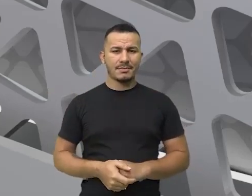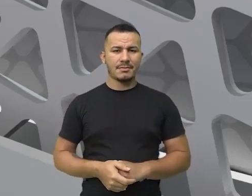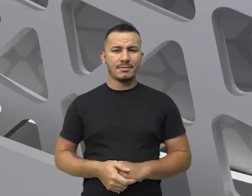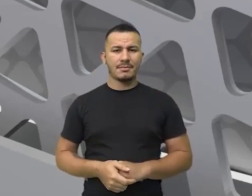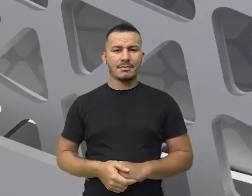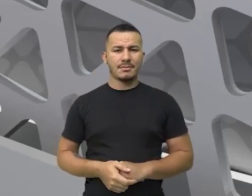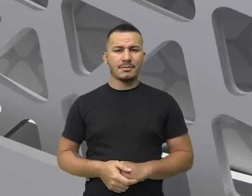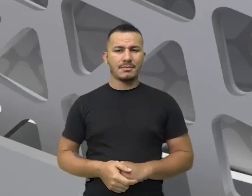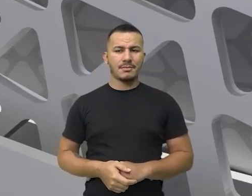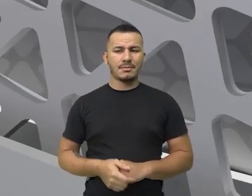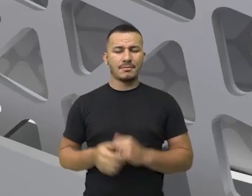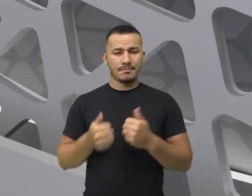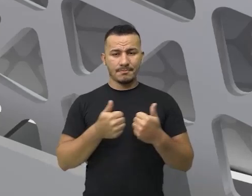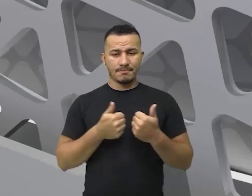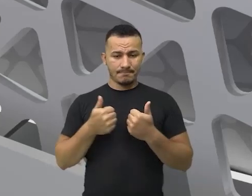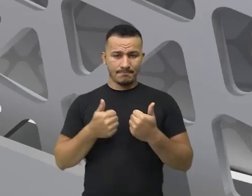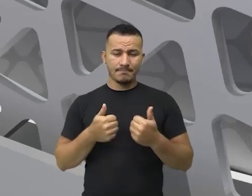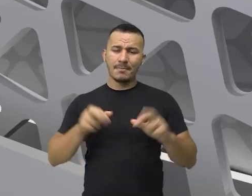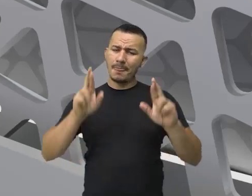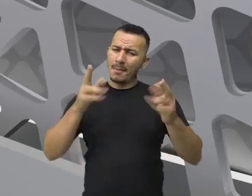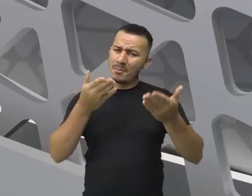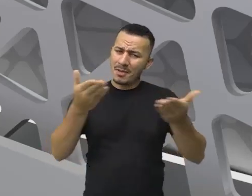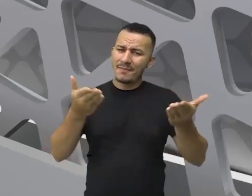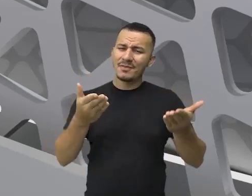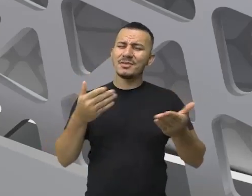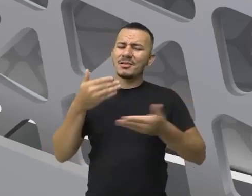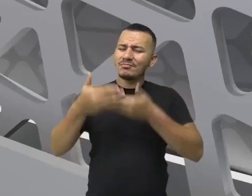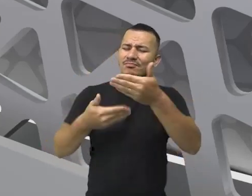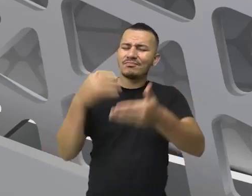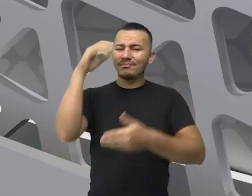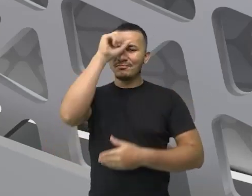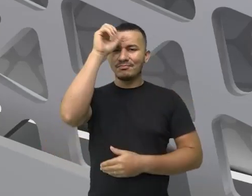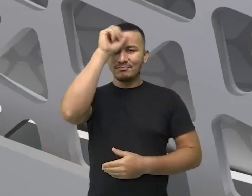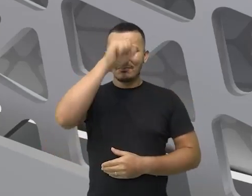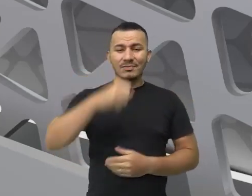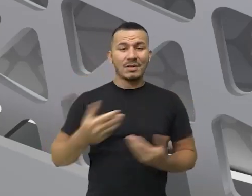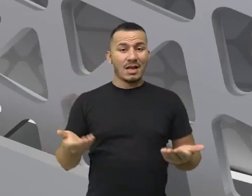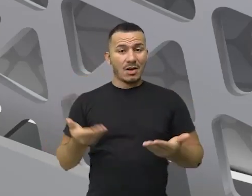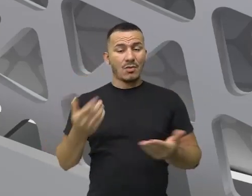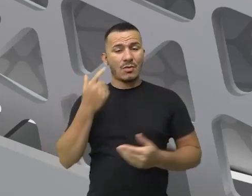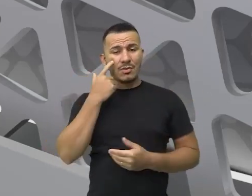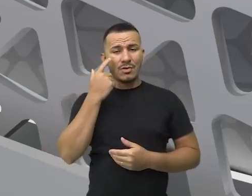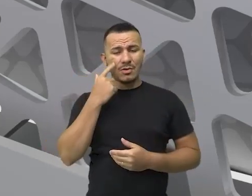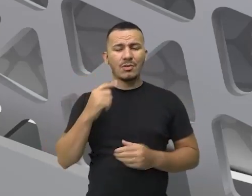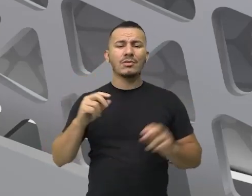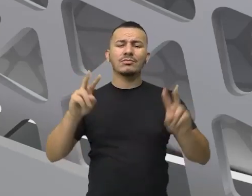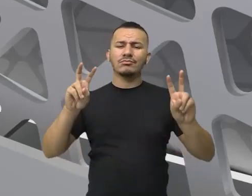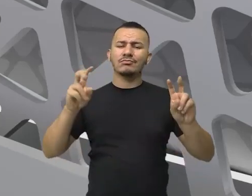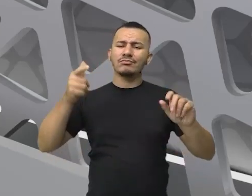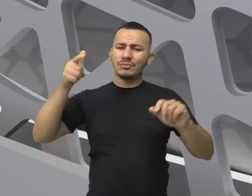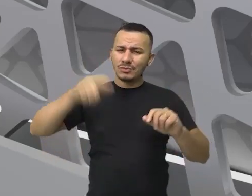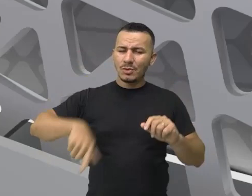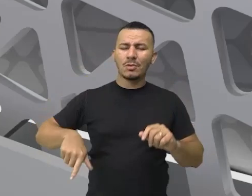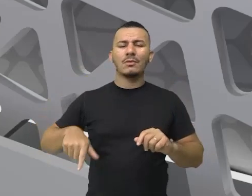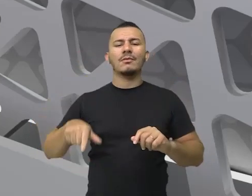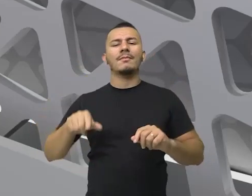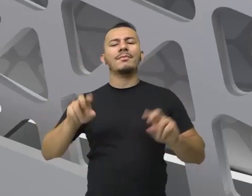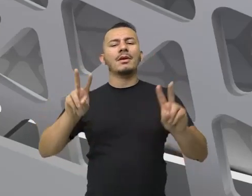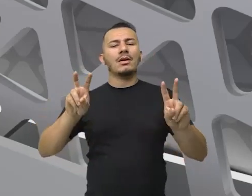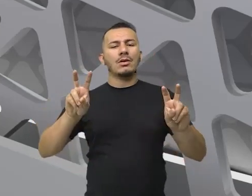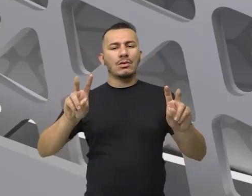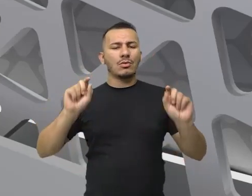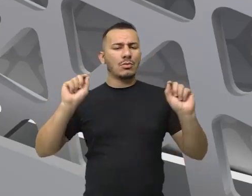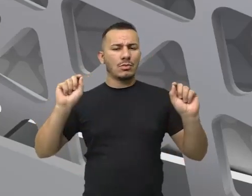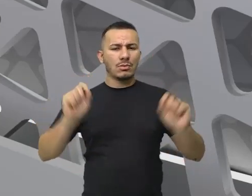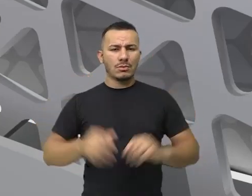seus coleguinhas. Beleza? Espero que você esteja compreendendo, hein? Porque a gente agora vai falar mais um caso, né? Mais